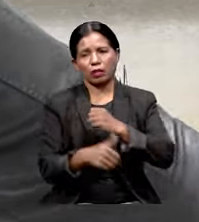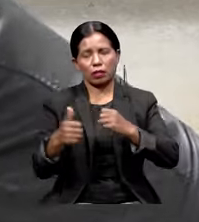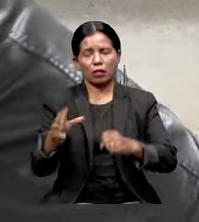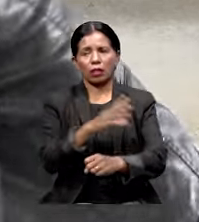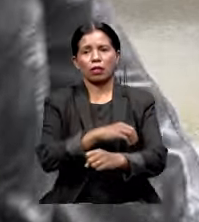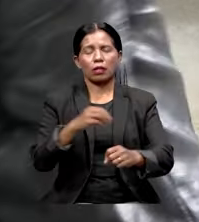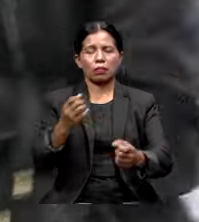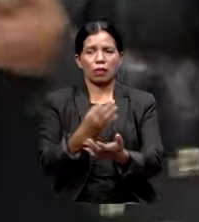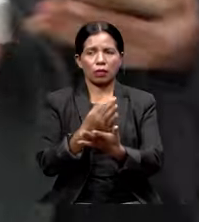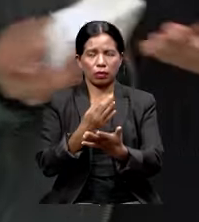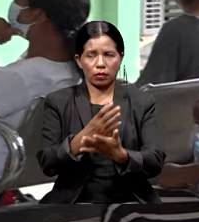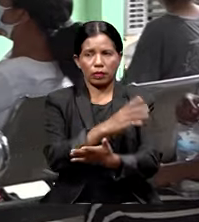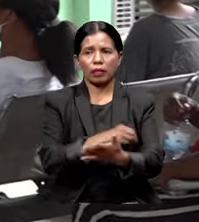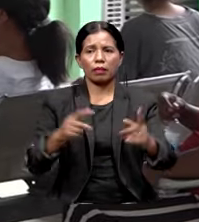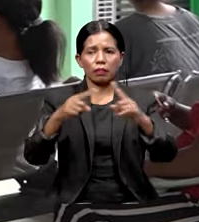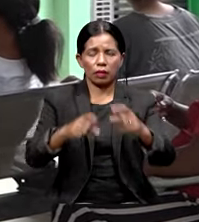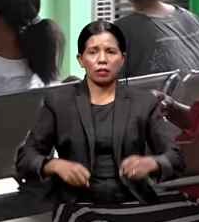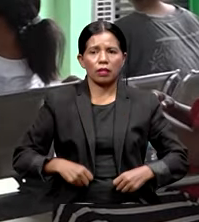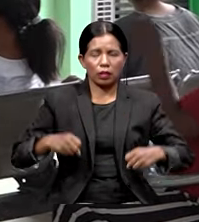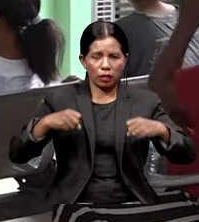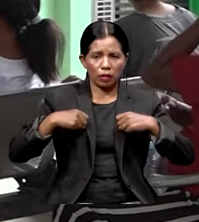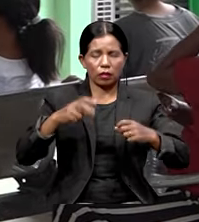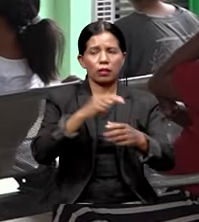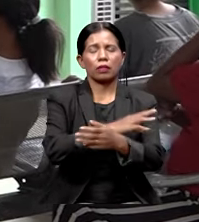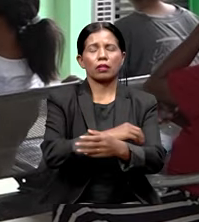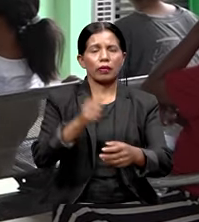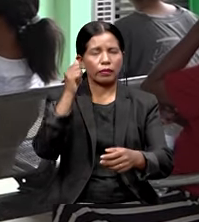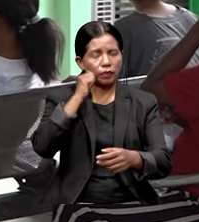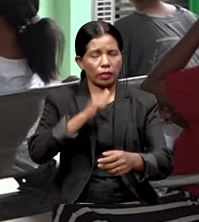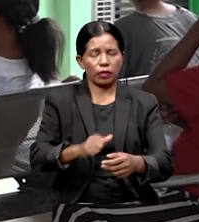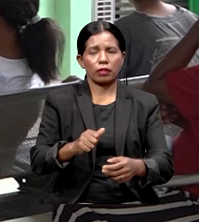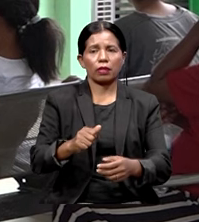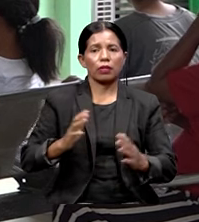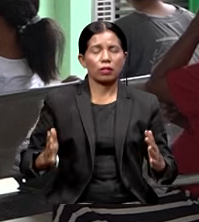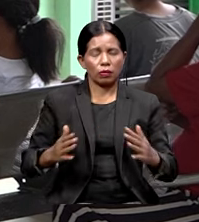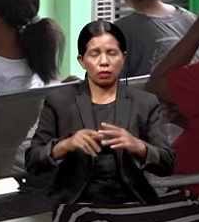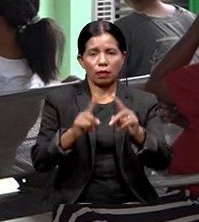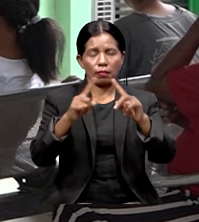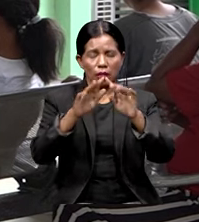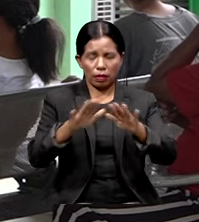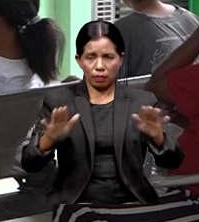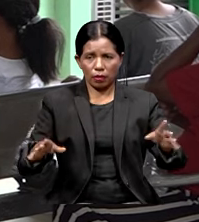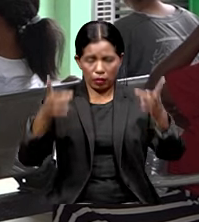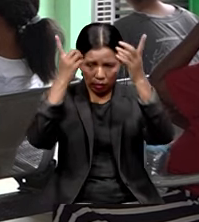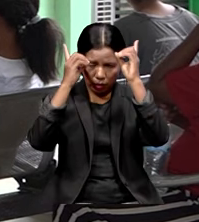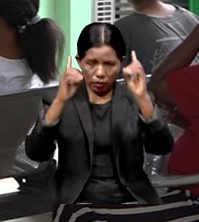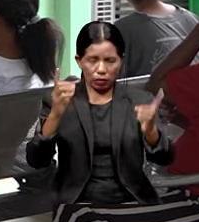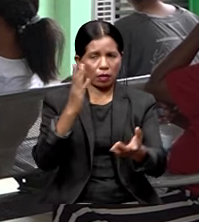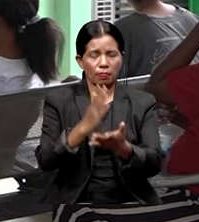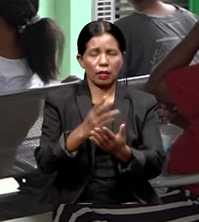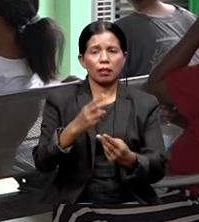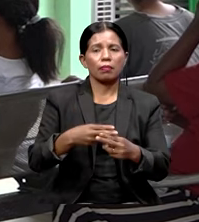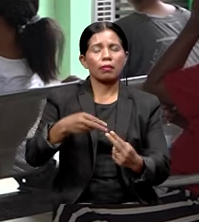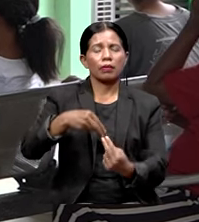rua ba subsídio condicional ba saúde no nutrição ba feto e sin rua no labarexira. A locação refere define o de combate ma nutrição